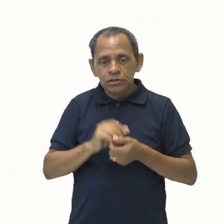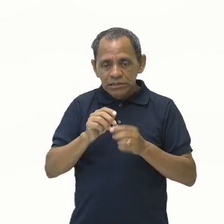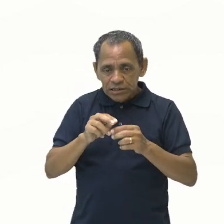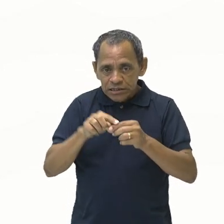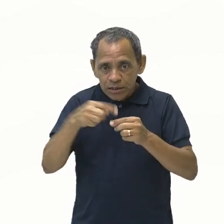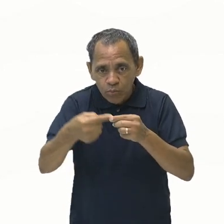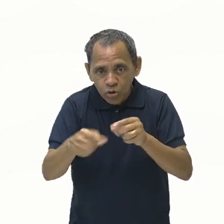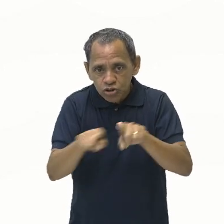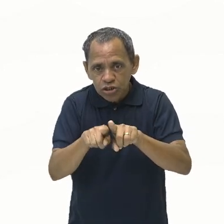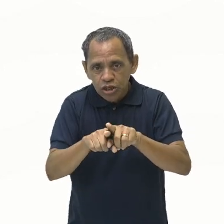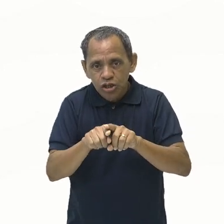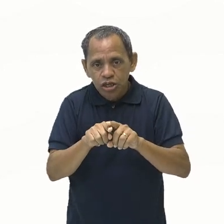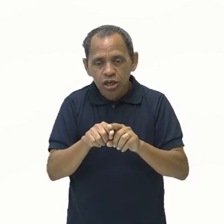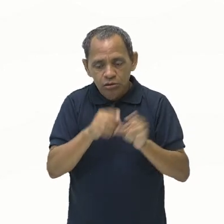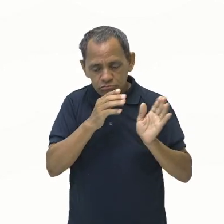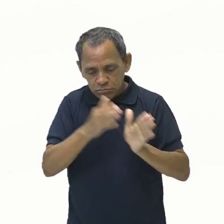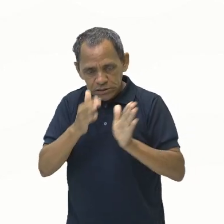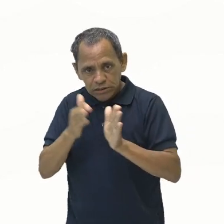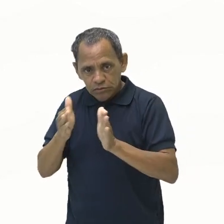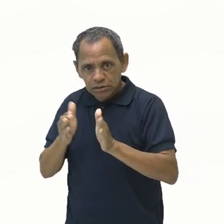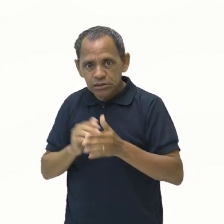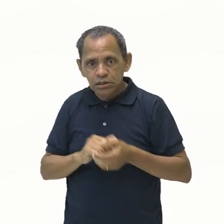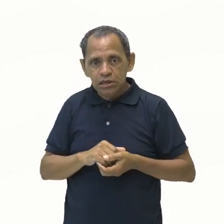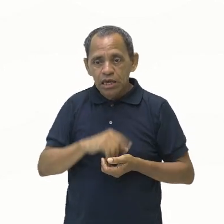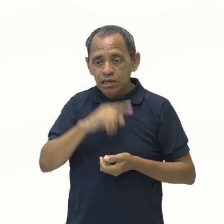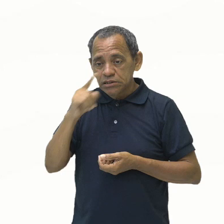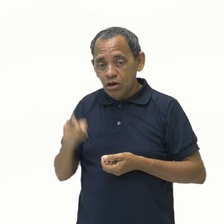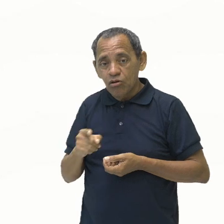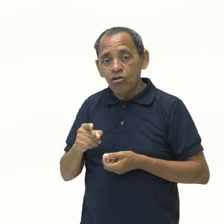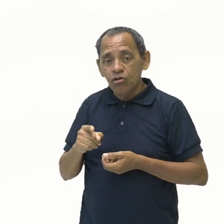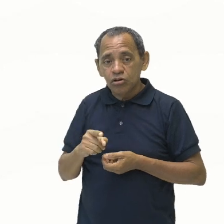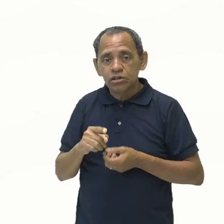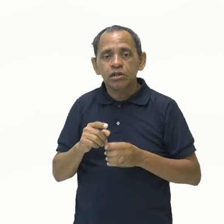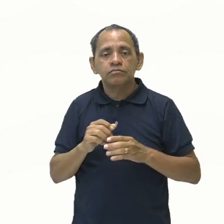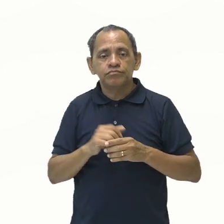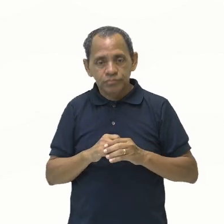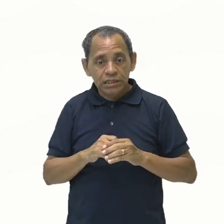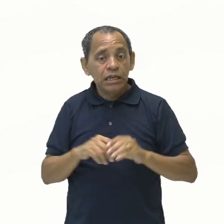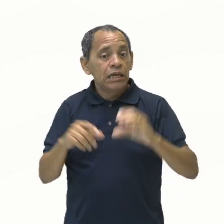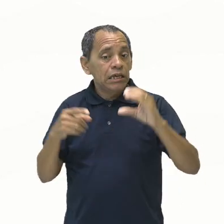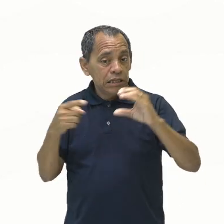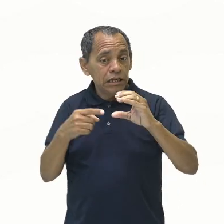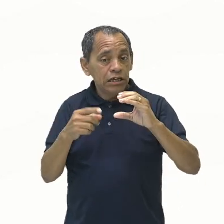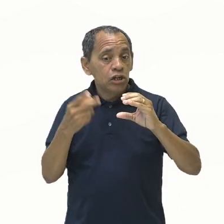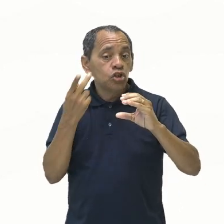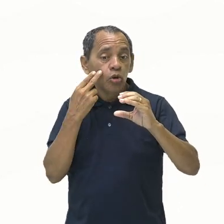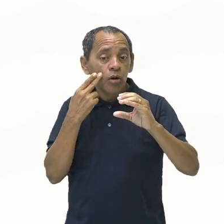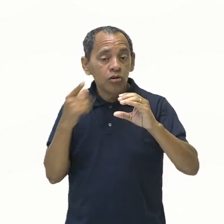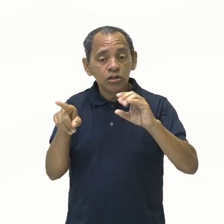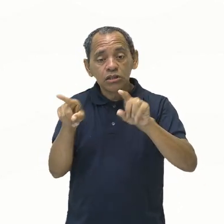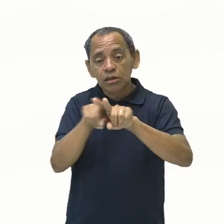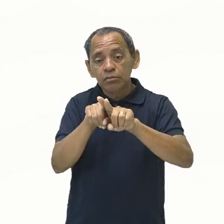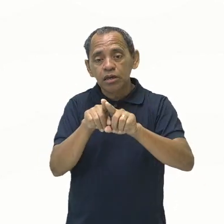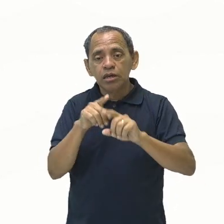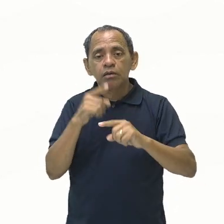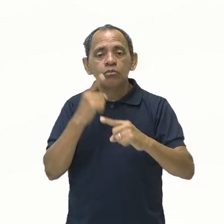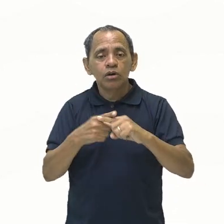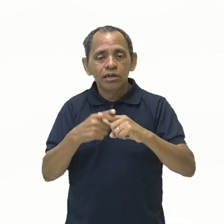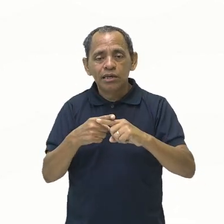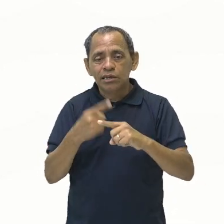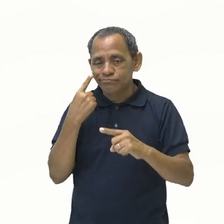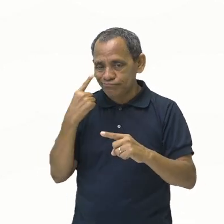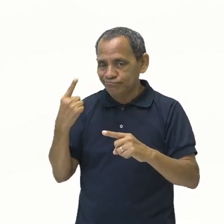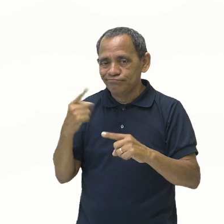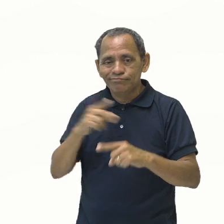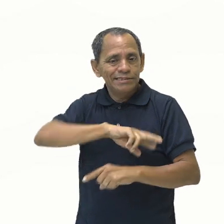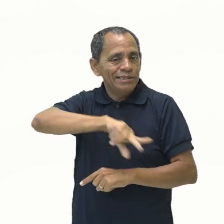cadeia normal. Essa outra é uma cadeia normal, porque isso aqui não é carbono.